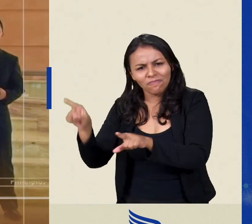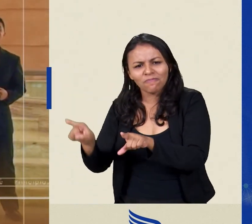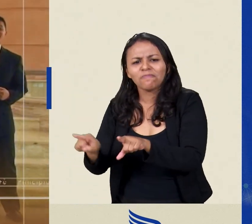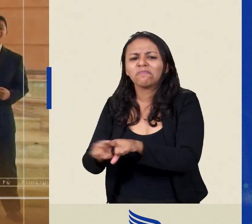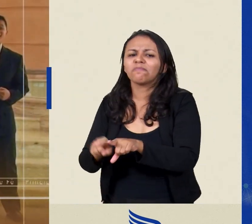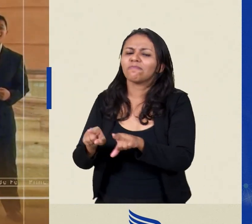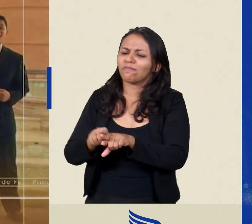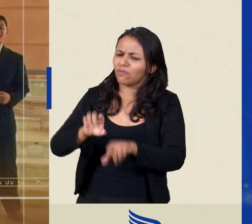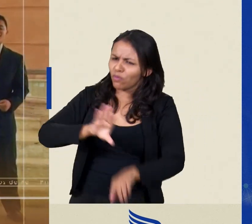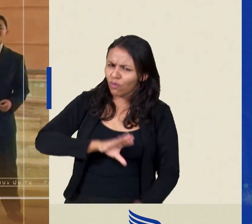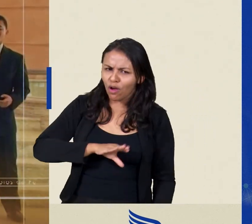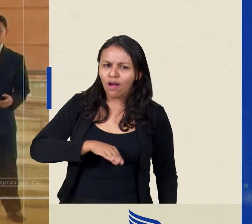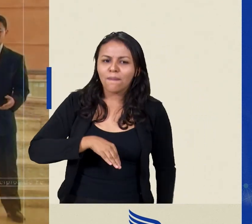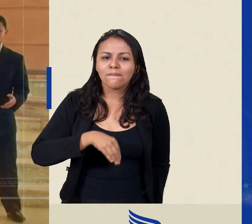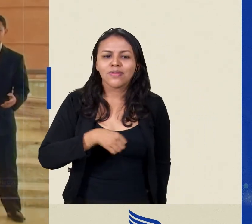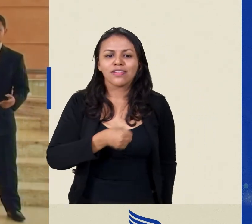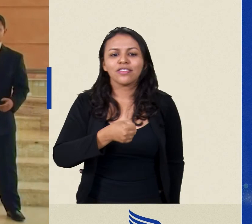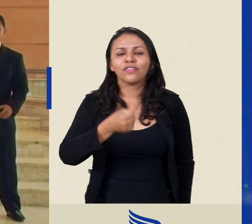faz a pé.